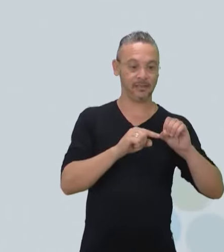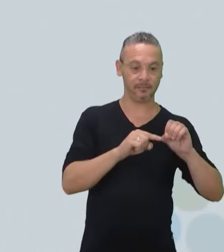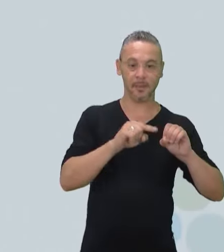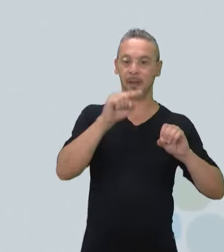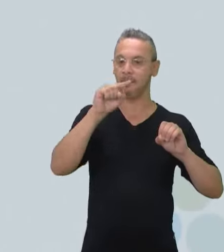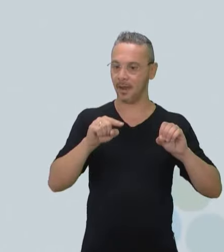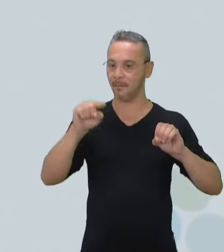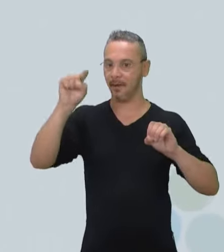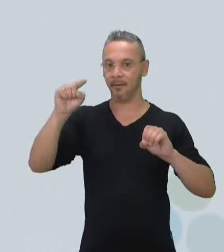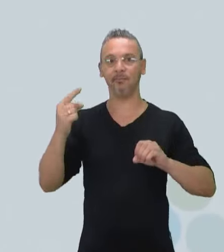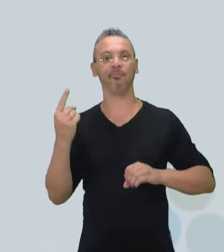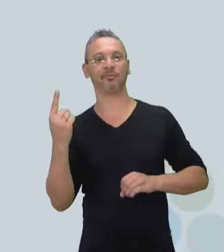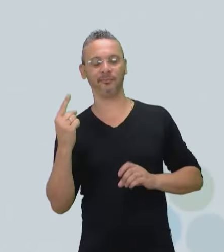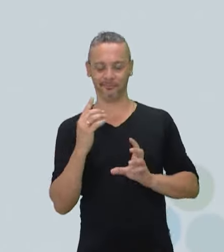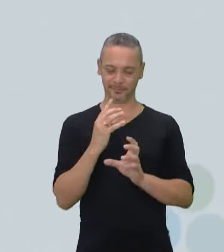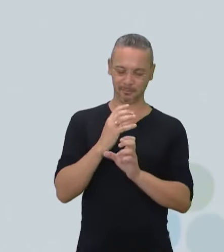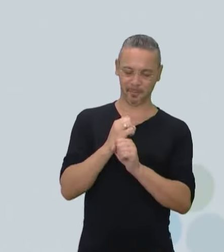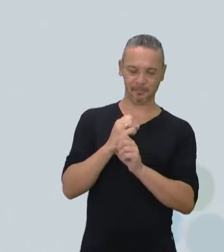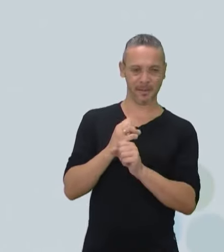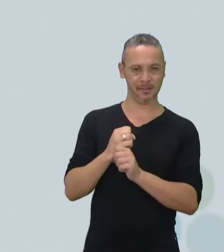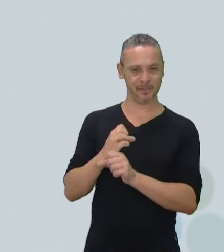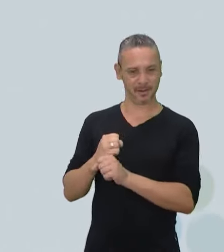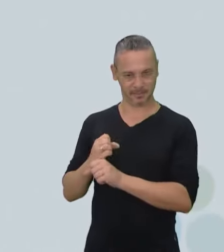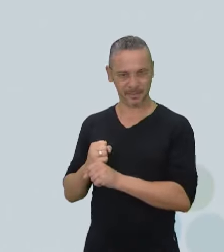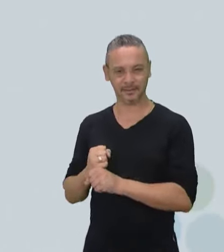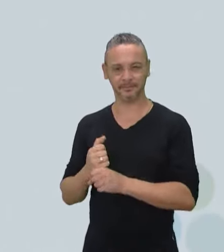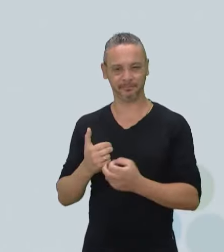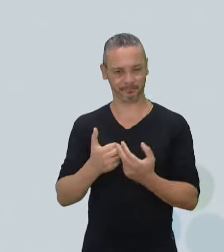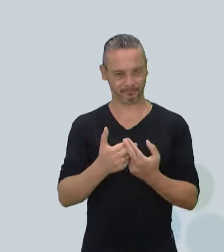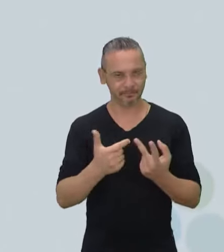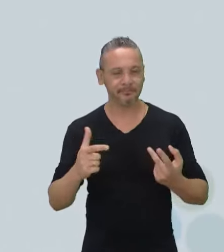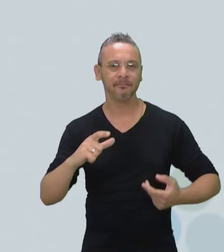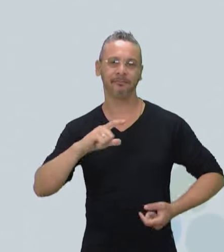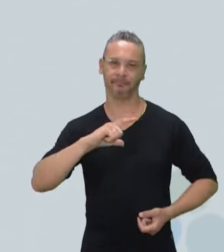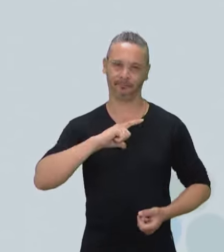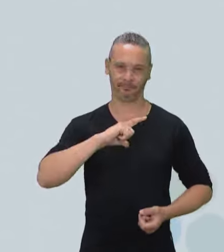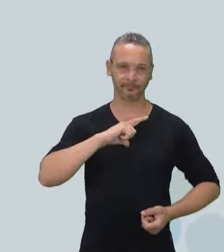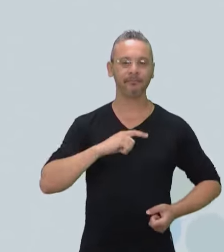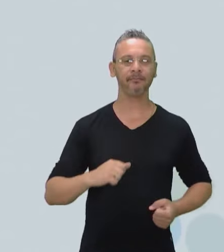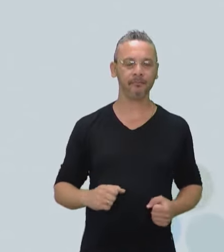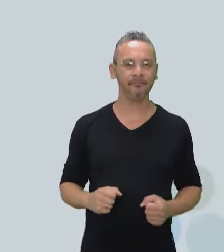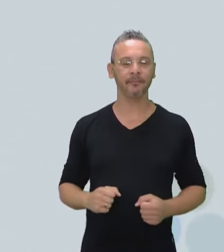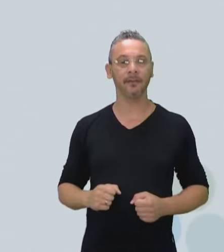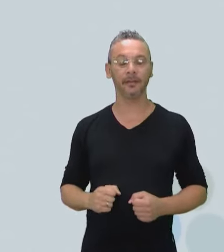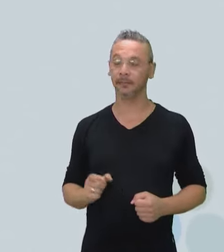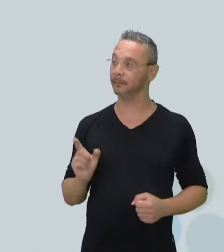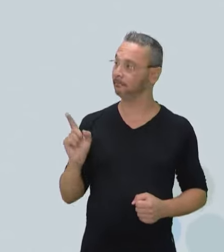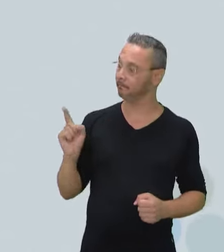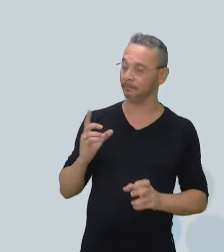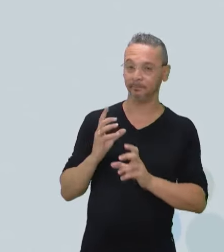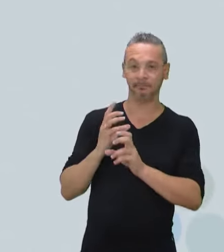né? É feito todo um cálculo matemático. Eu não vou explicitar aqui qual que é esse cálculo, né? É